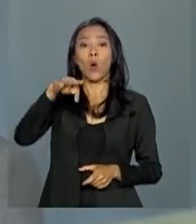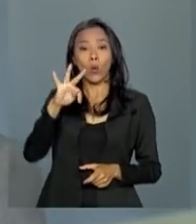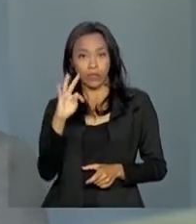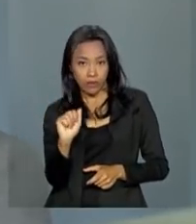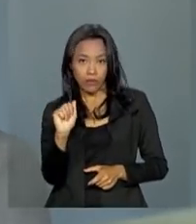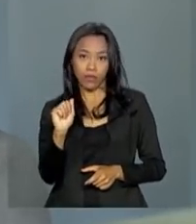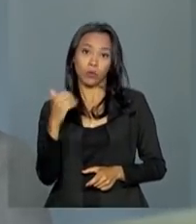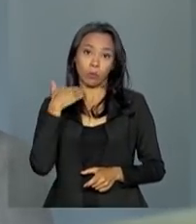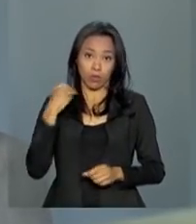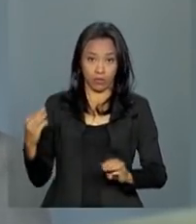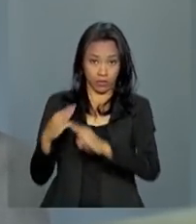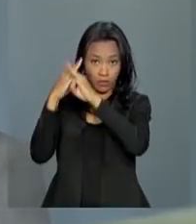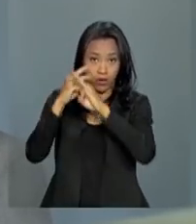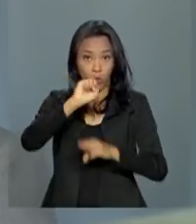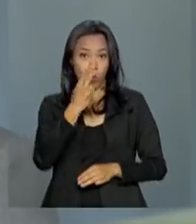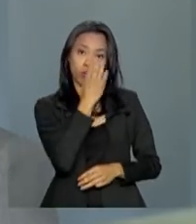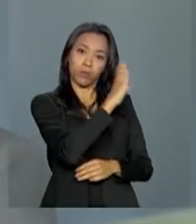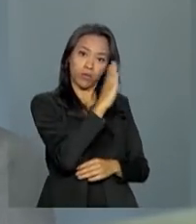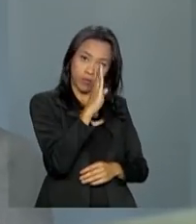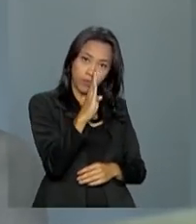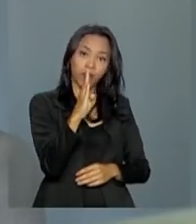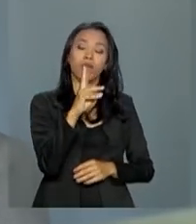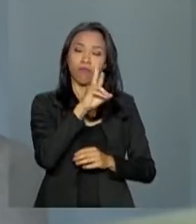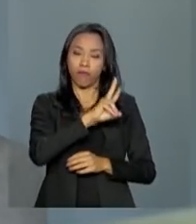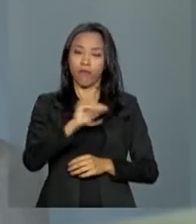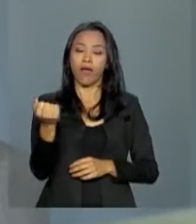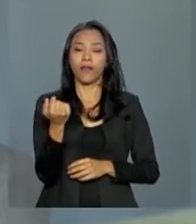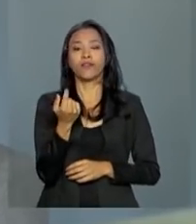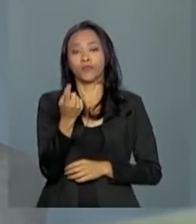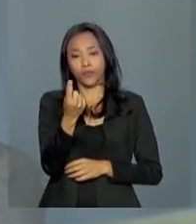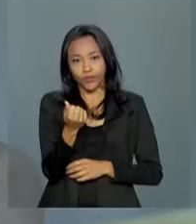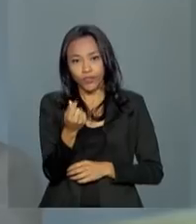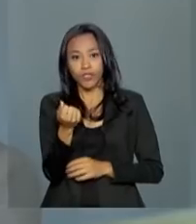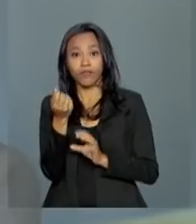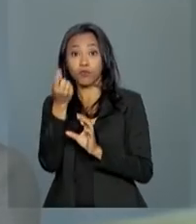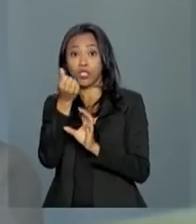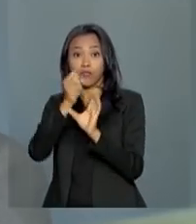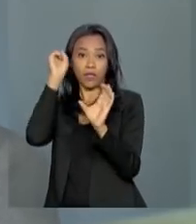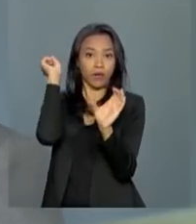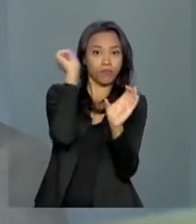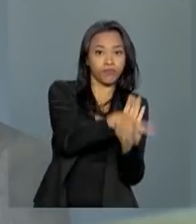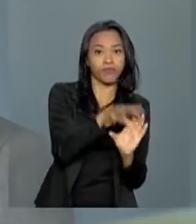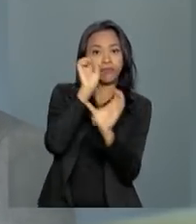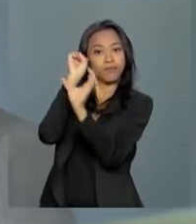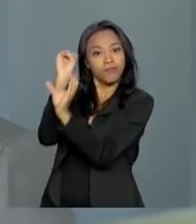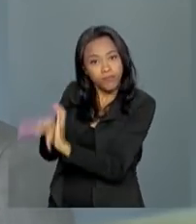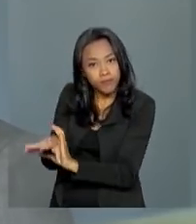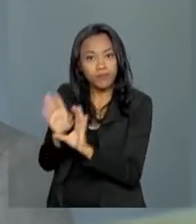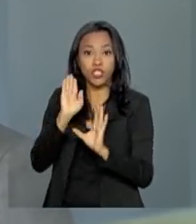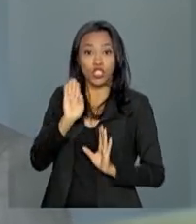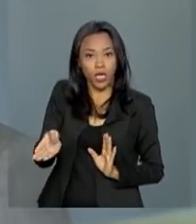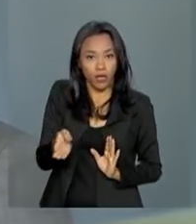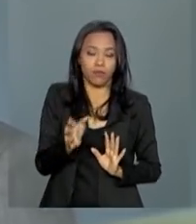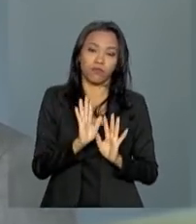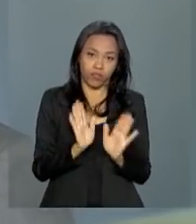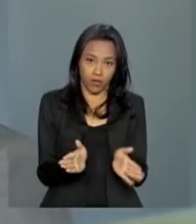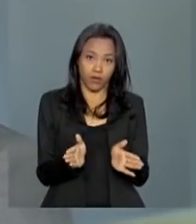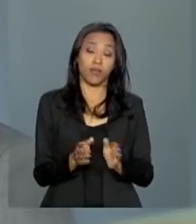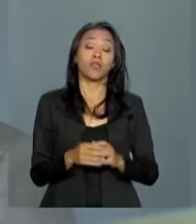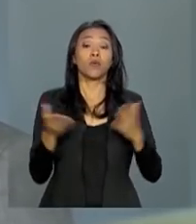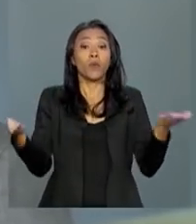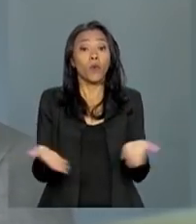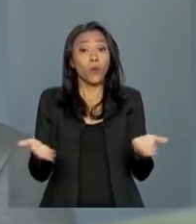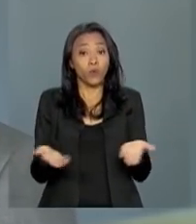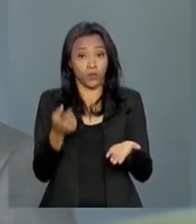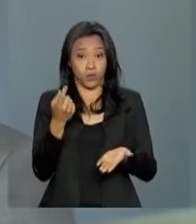ou no banco do brasil vão receber os seus recursos automaticamente os recursos vão ser depositados hoje vão ser